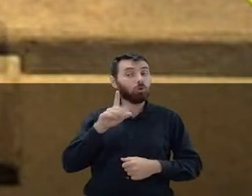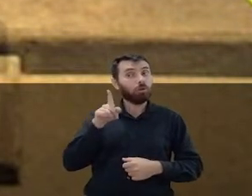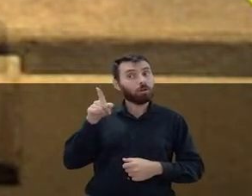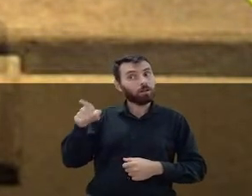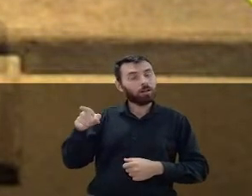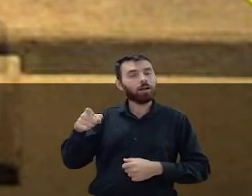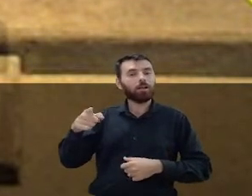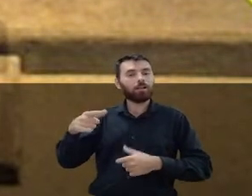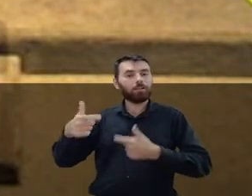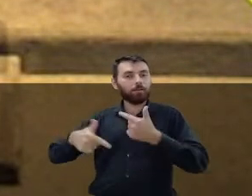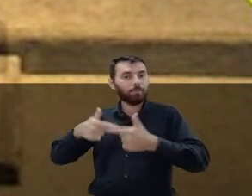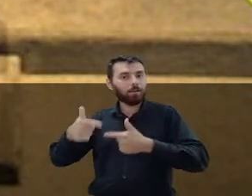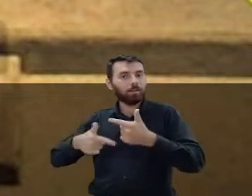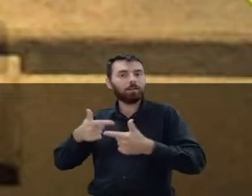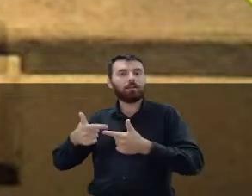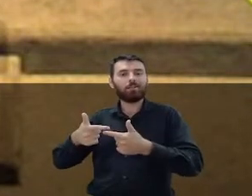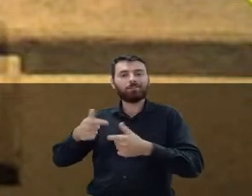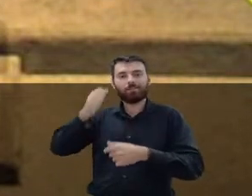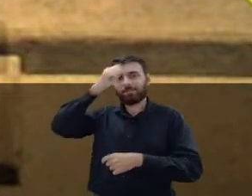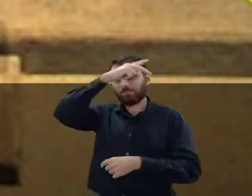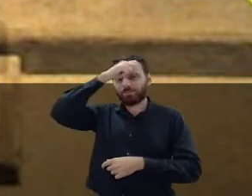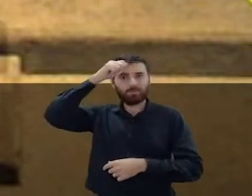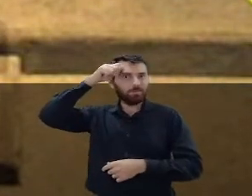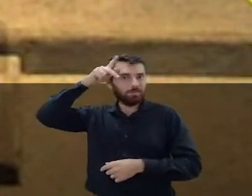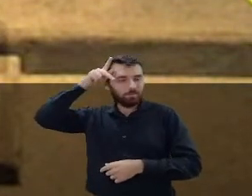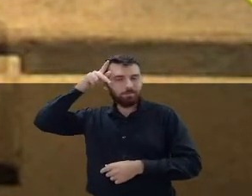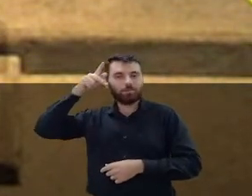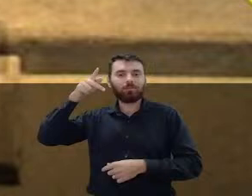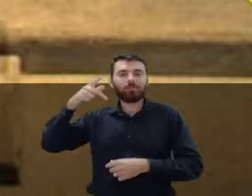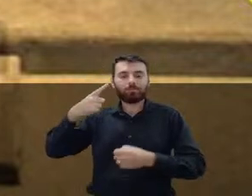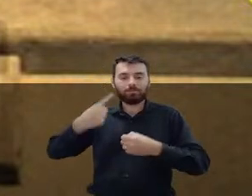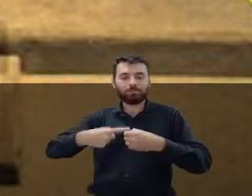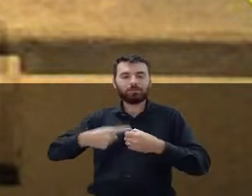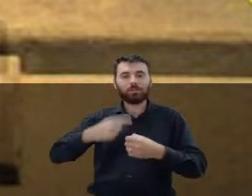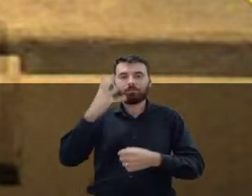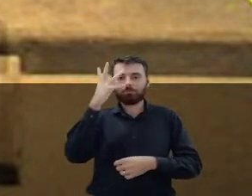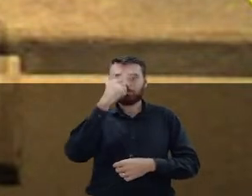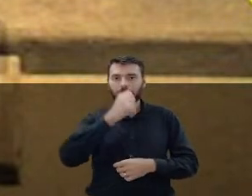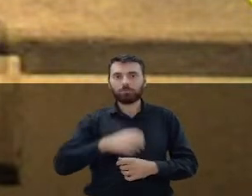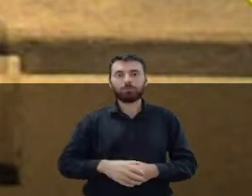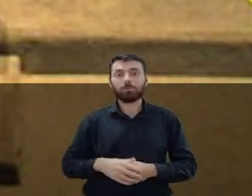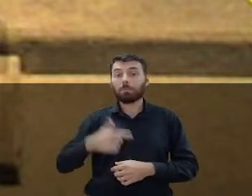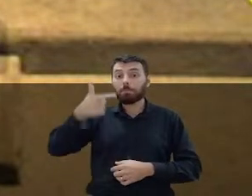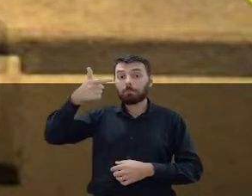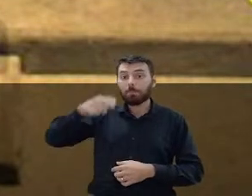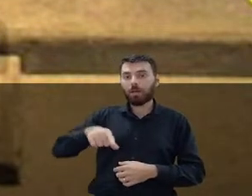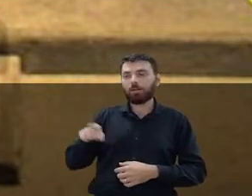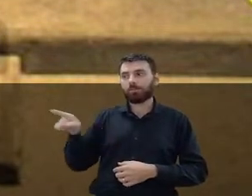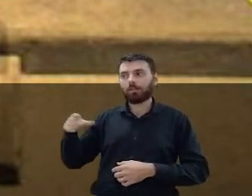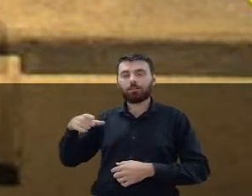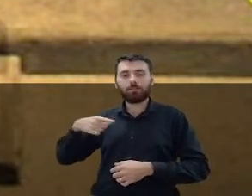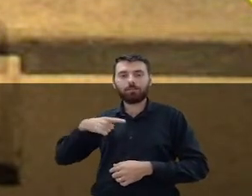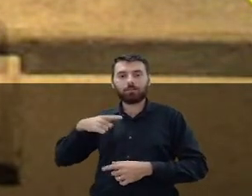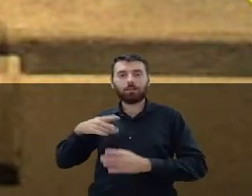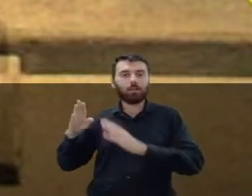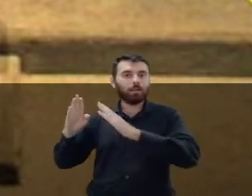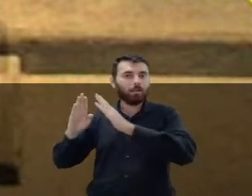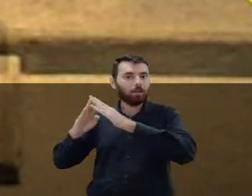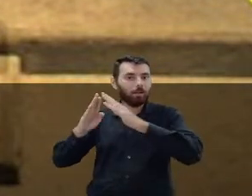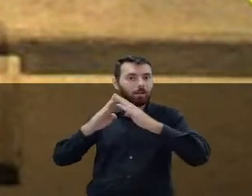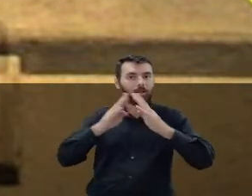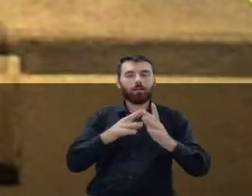Bonito, além de sua imobiliária no centro da cidade de Bonito, também é fato incontroverso, com